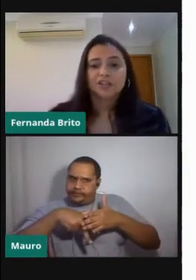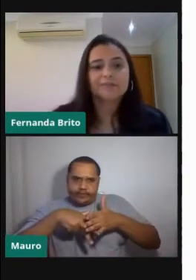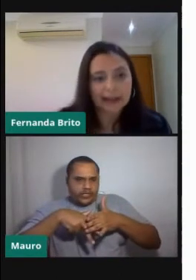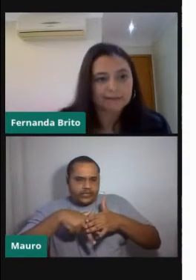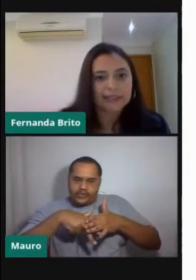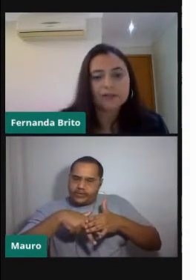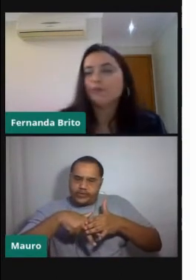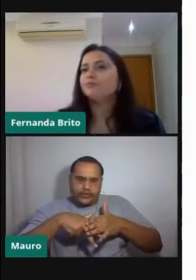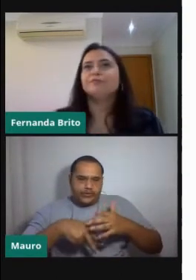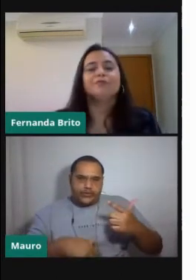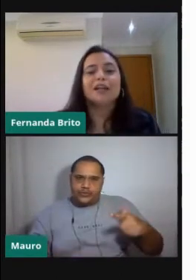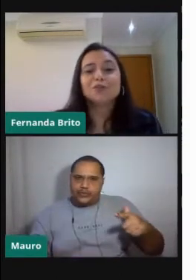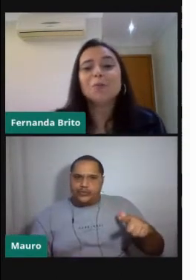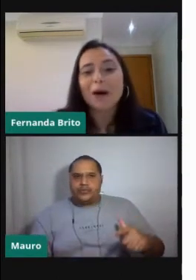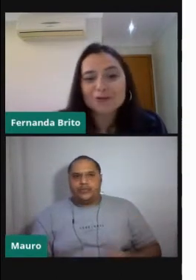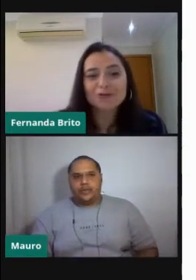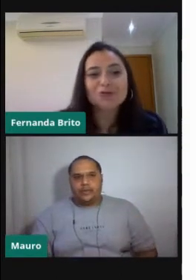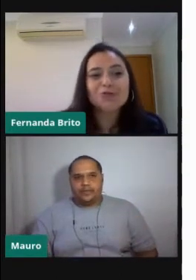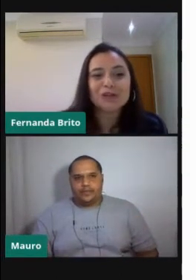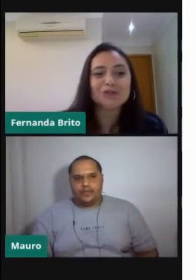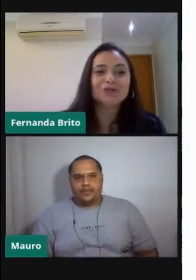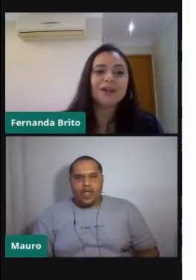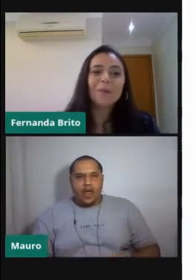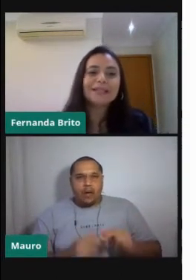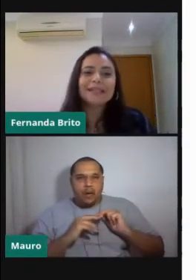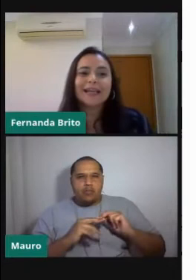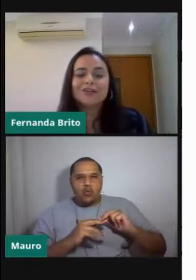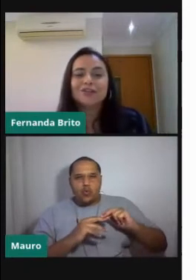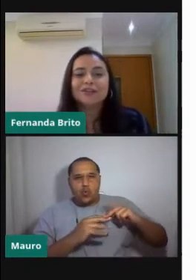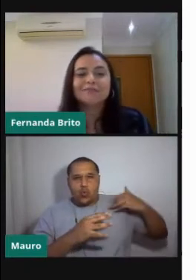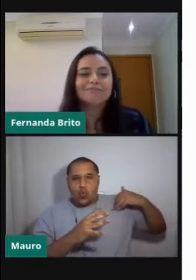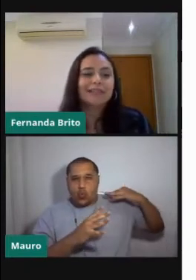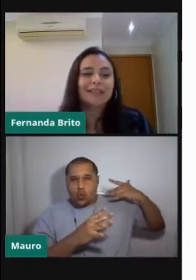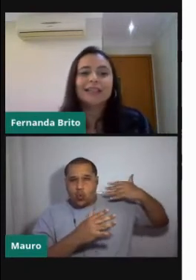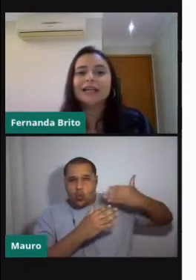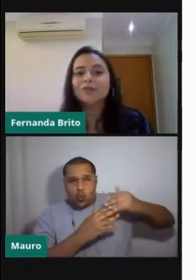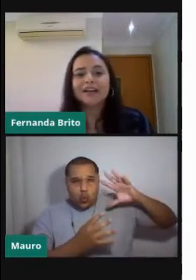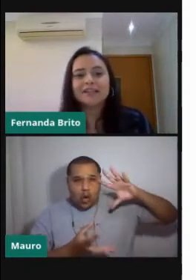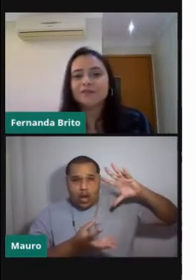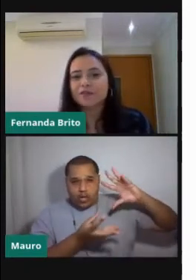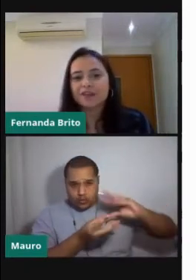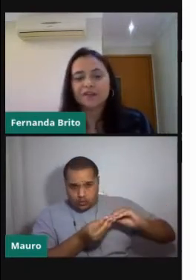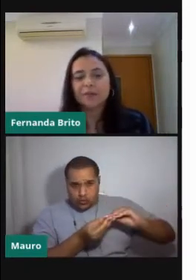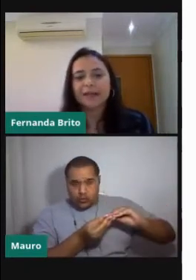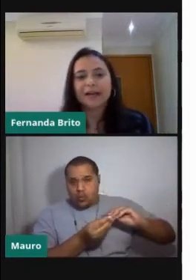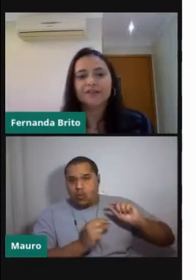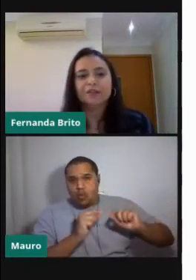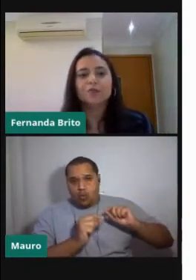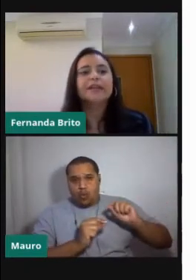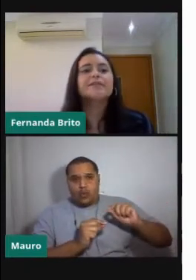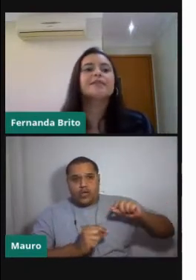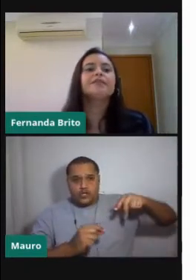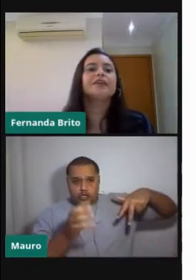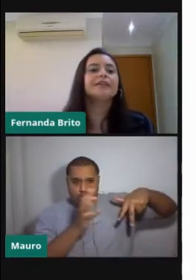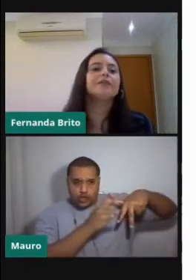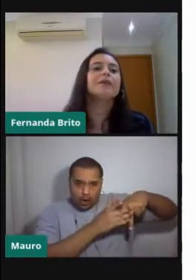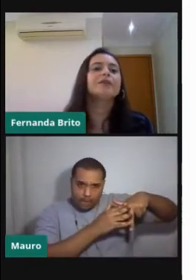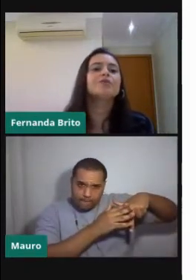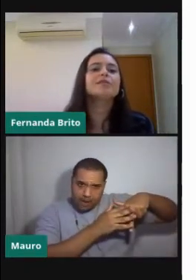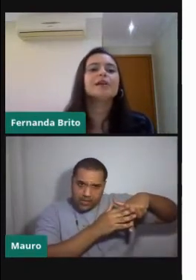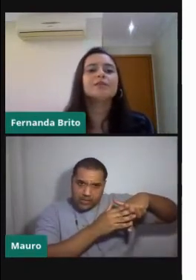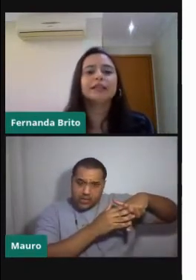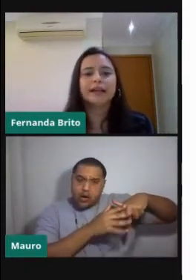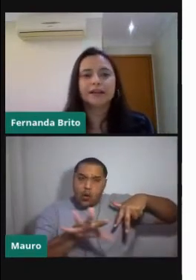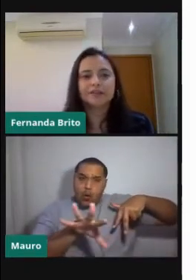o que a gente tem, né, com um resumão de tudo isso? Então, um paciente que não vai desenvolver a forma grave da doença, ele vai ter